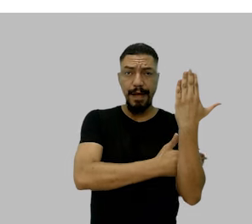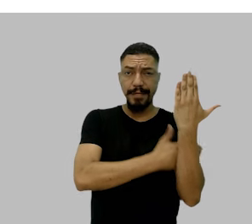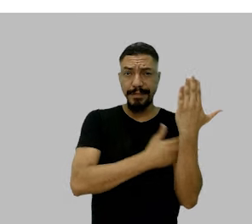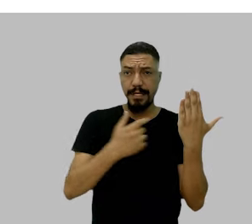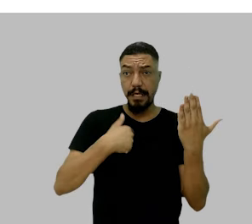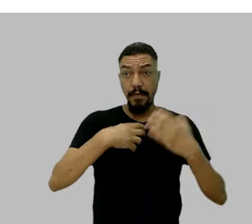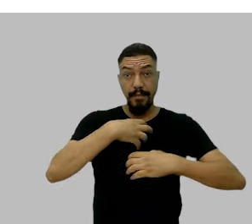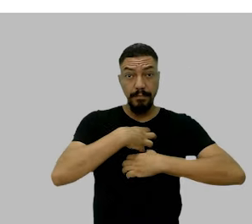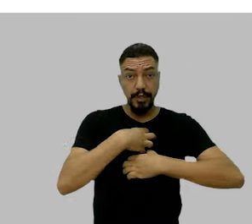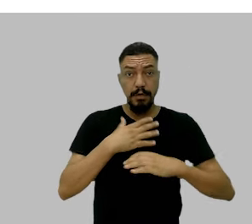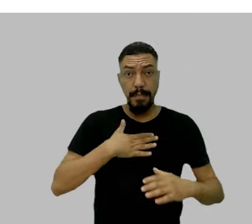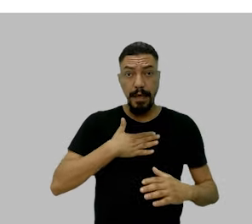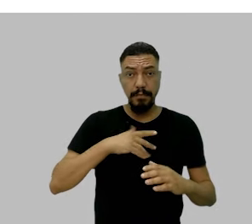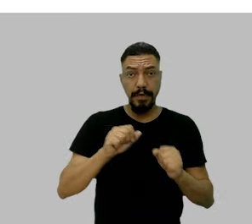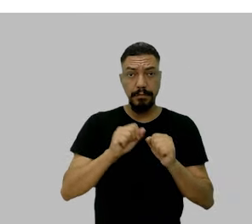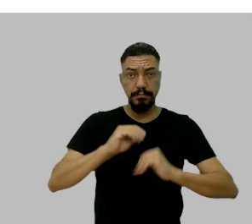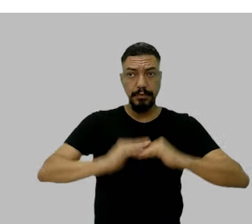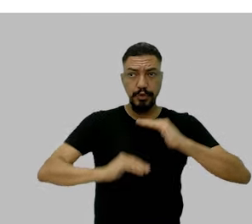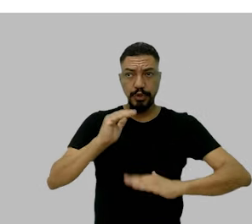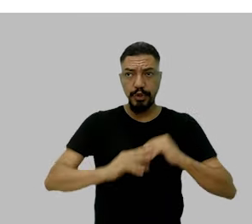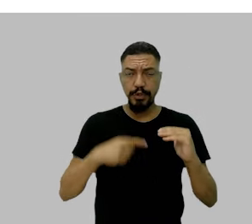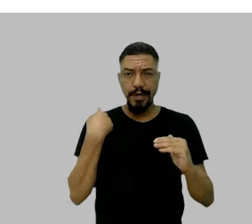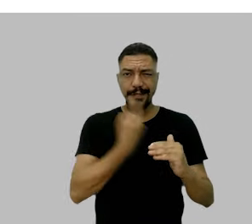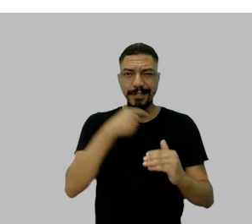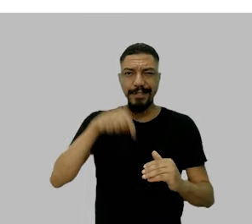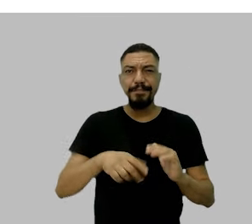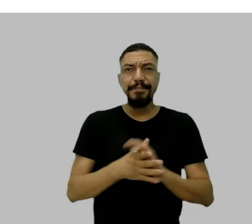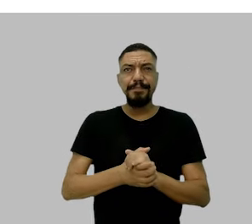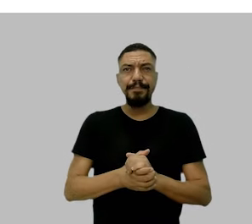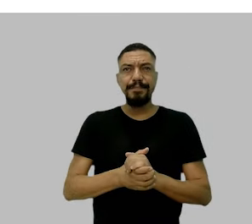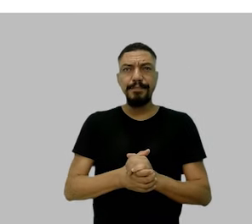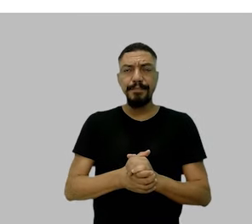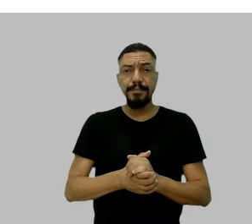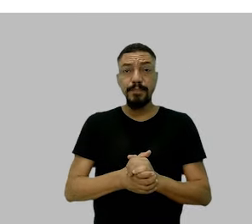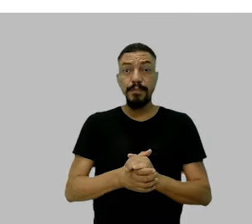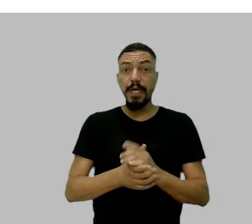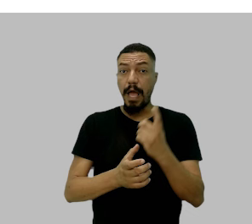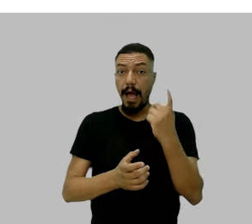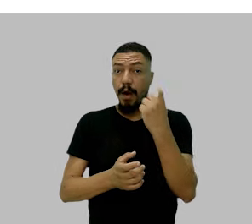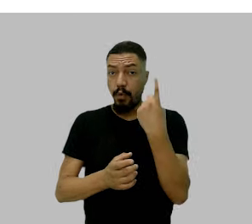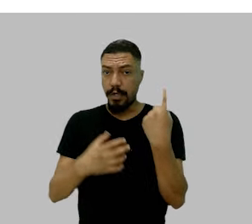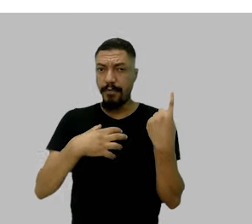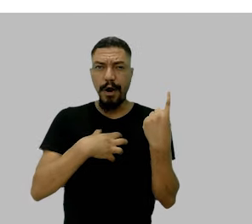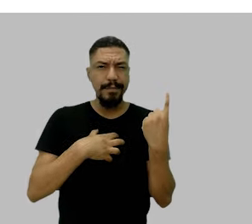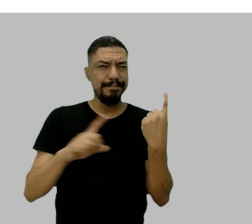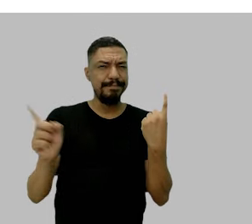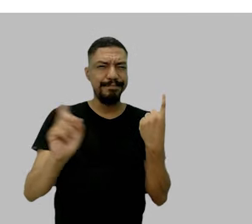faço. Né? Como eu faço, não, como a gente faz. Né? É a única forma? É claro que não.